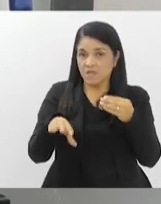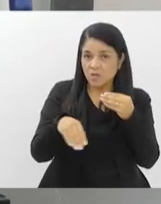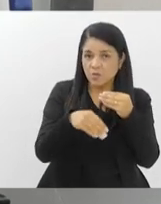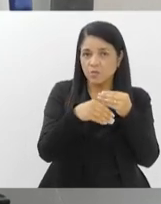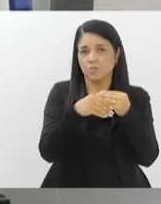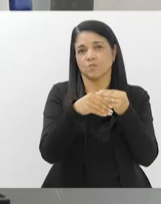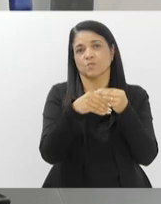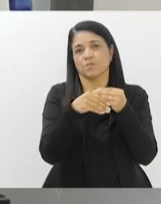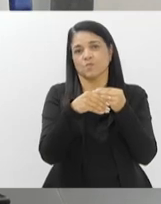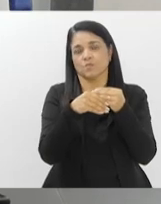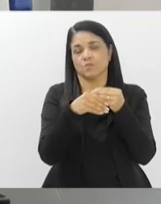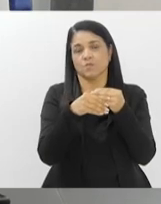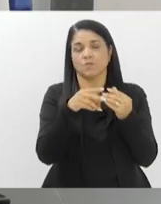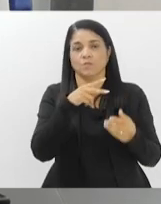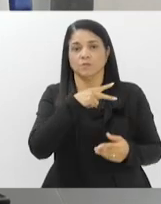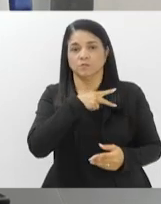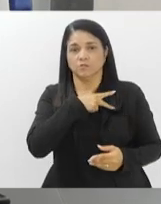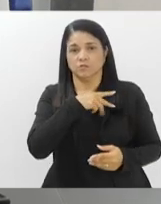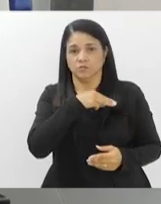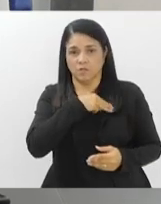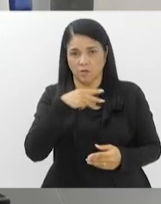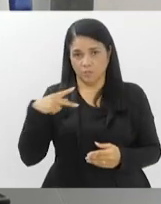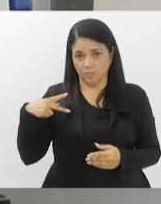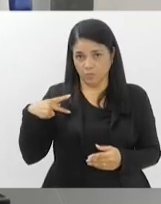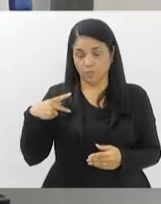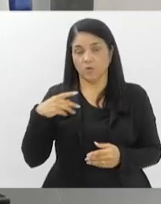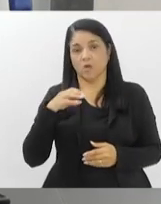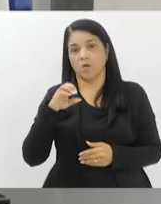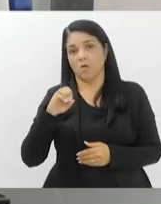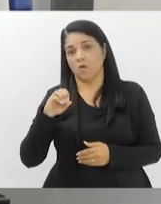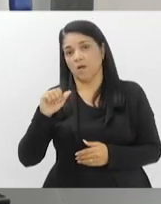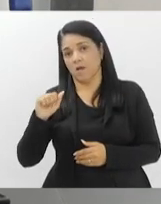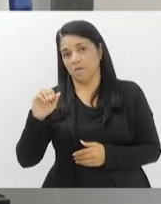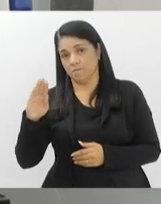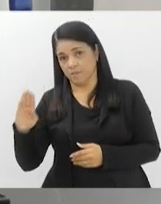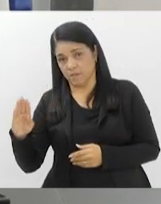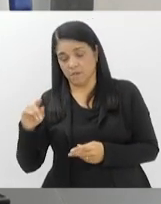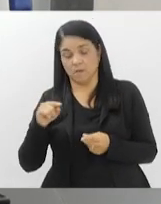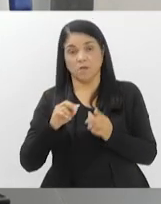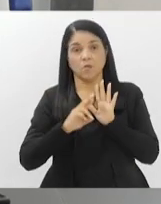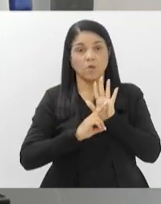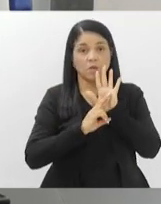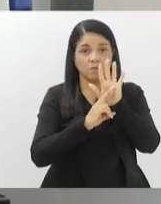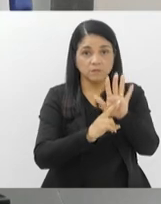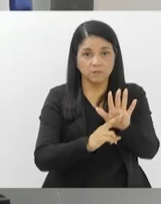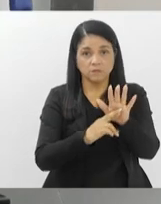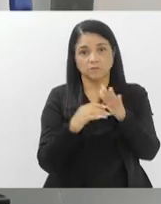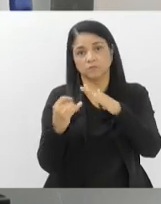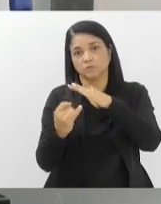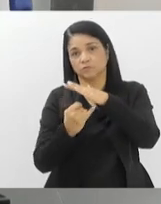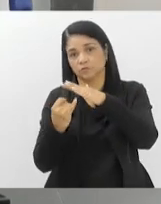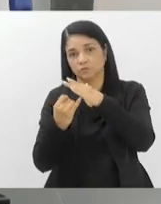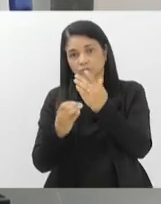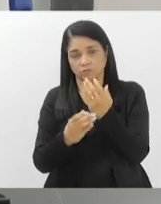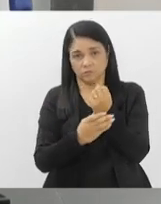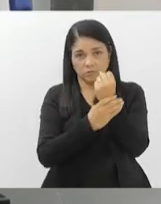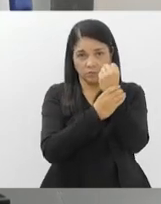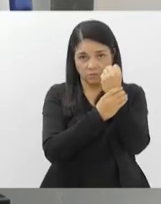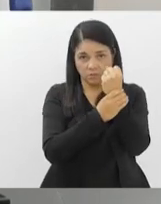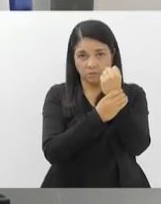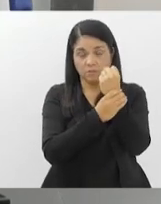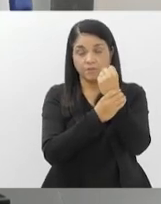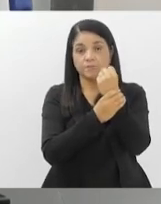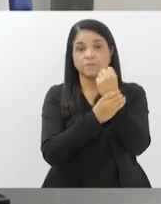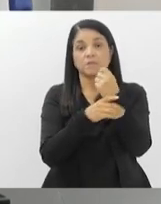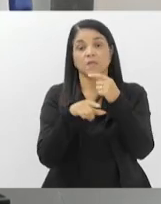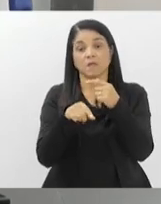passa a incluir o Ministério Público, passa a incluir a OAB, passa a incluir um representante do Instituto de Segurança, que a instituição